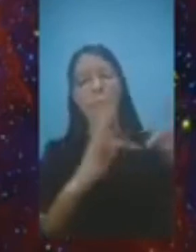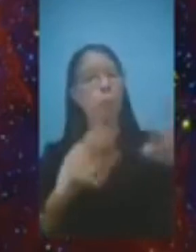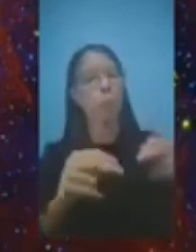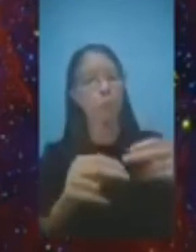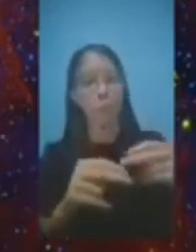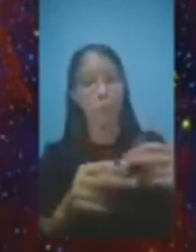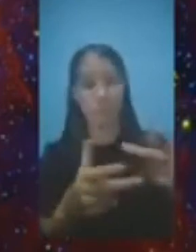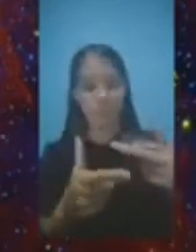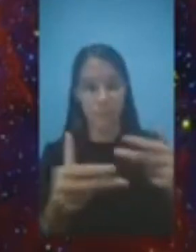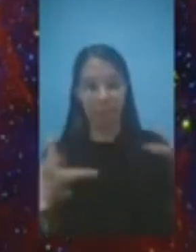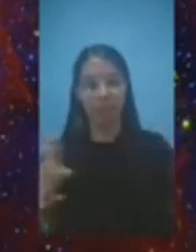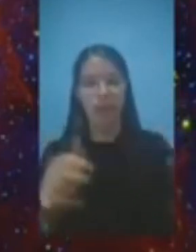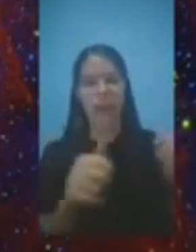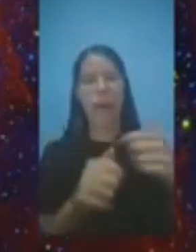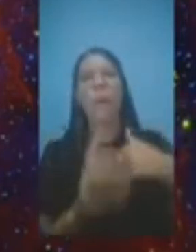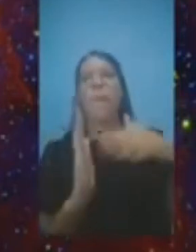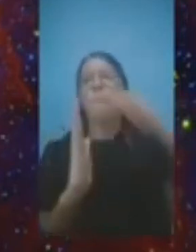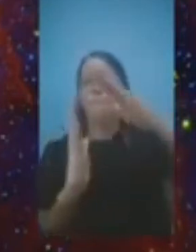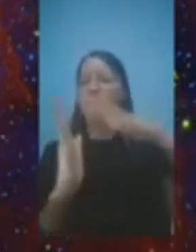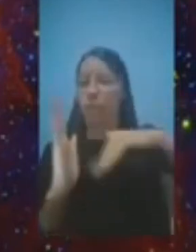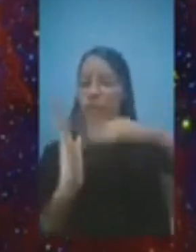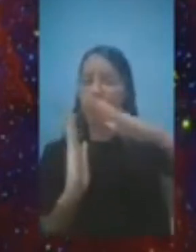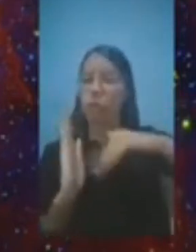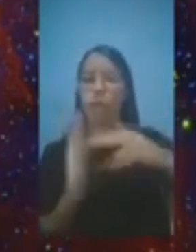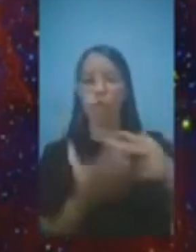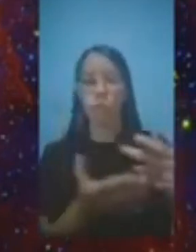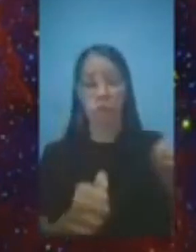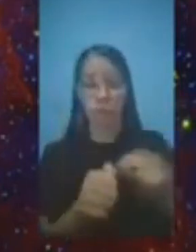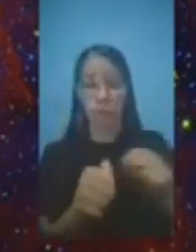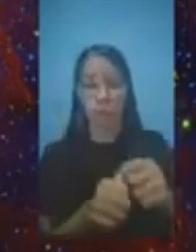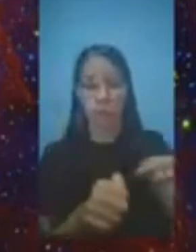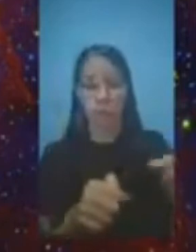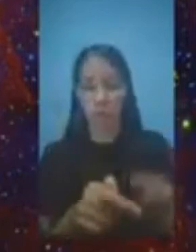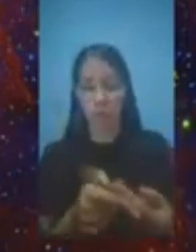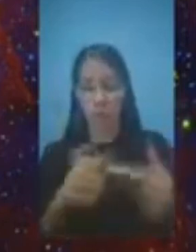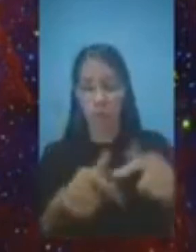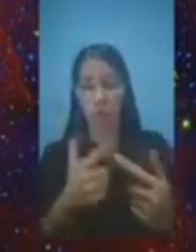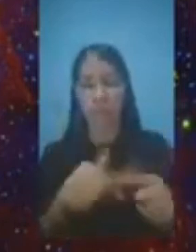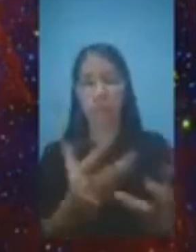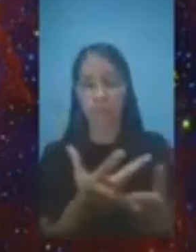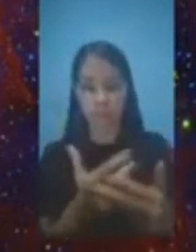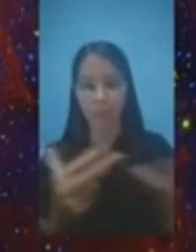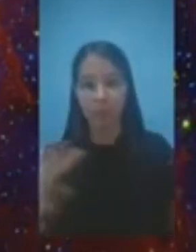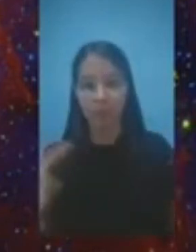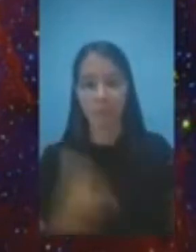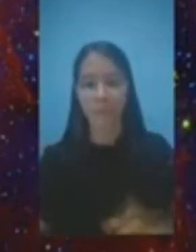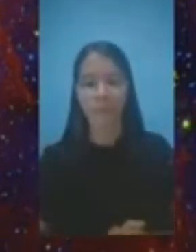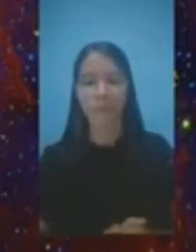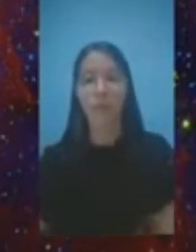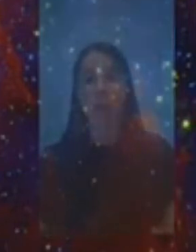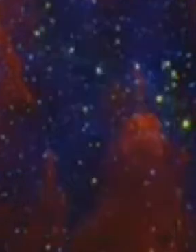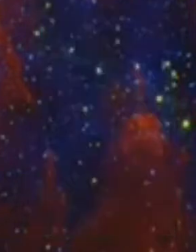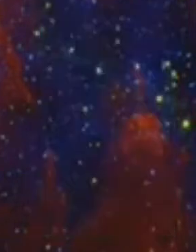deslanchar, né? Aí tudo, faço todas as artes. Eu pinto, eu bordo,